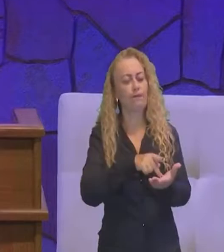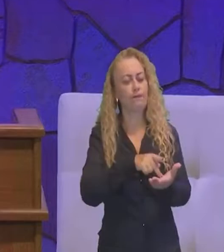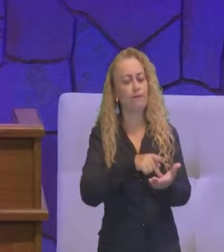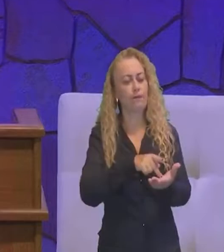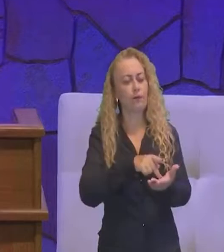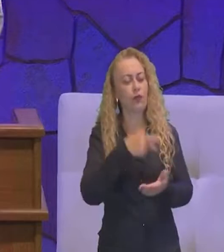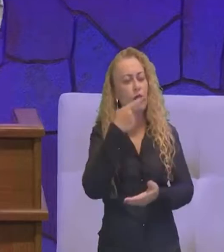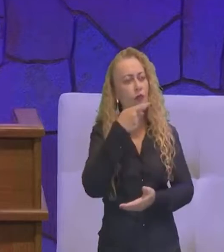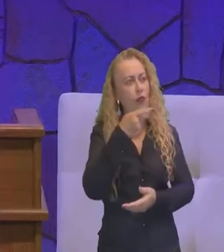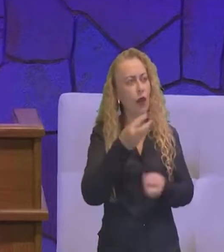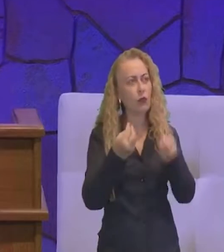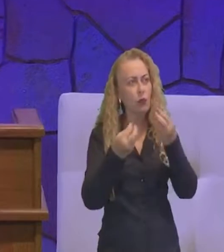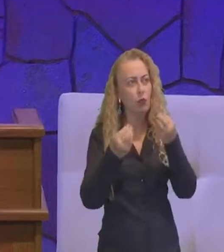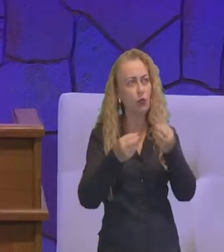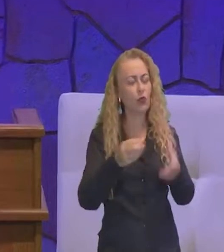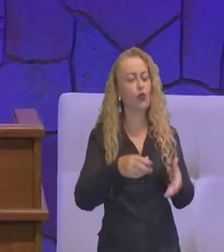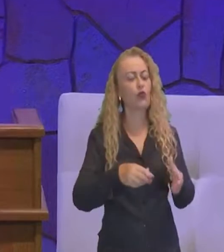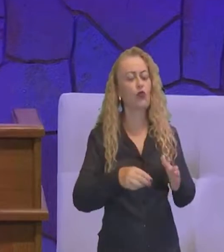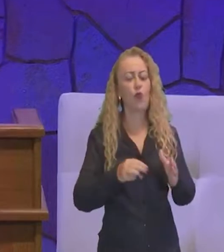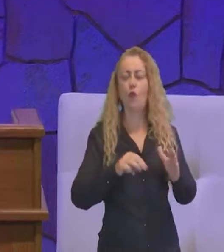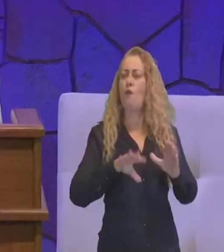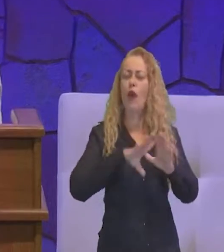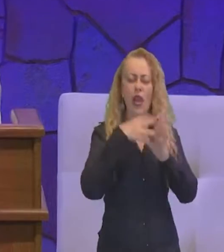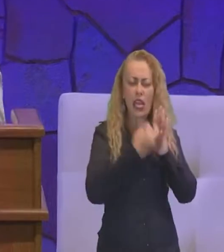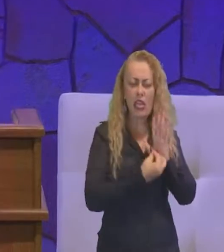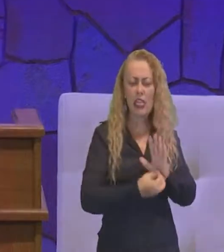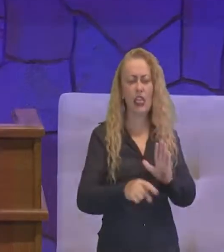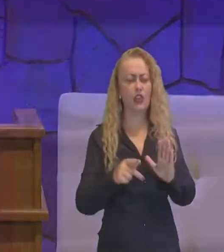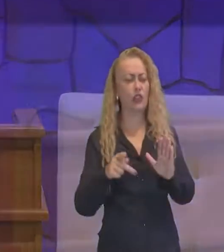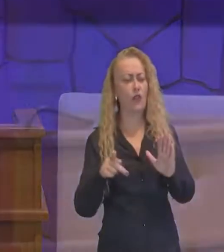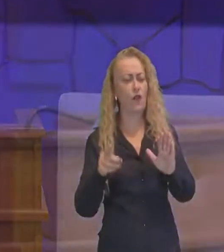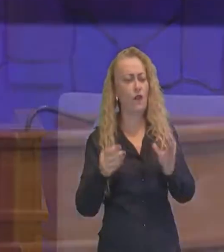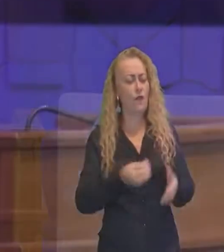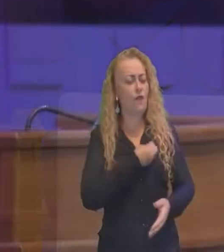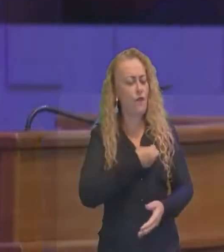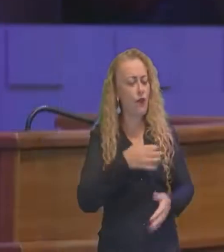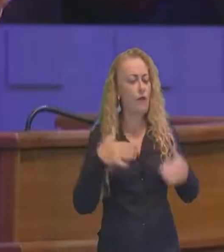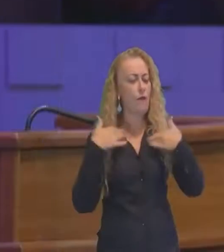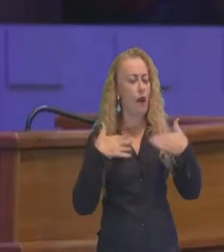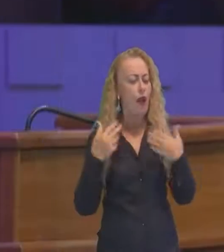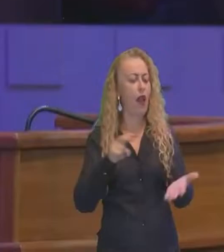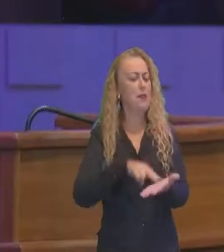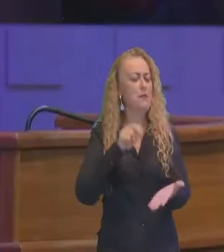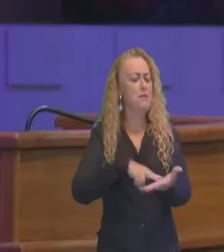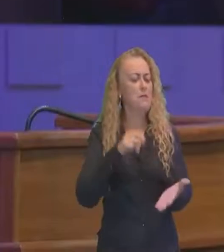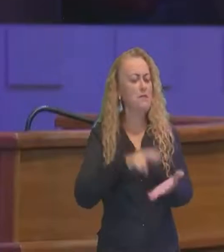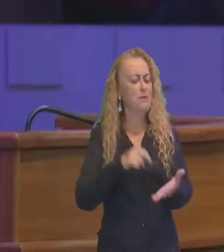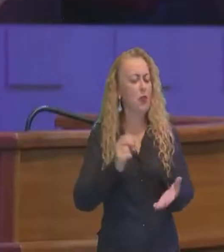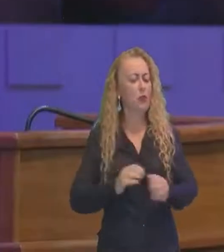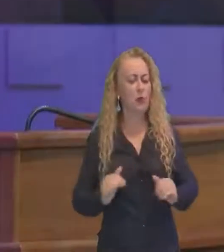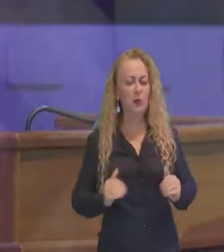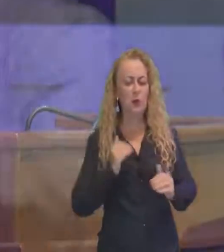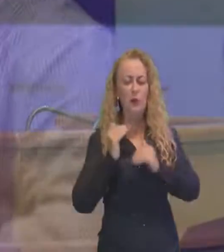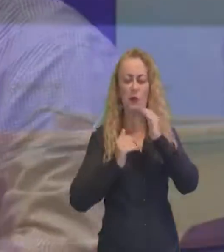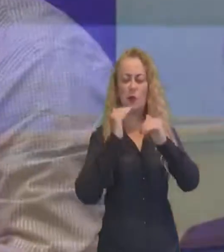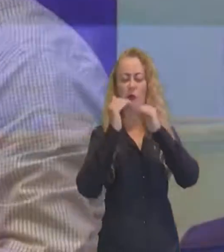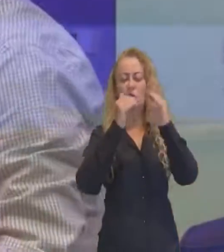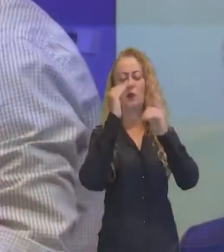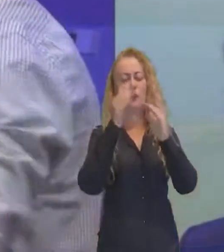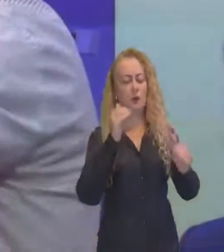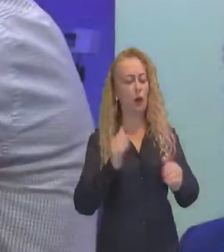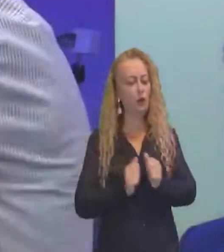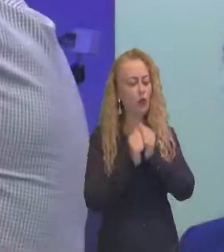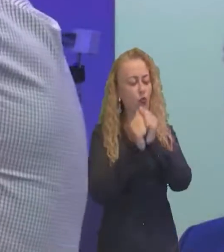Falamos tanto sobre isso, uma igreja viva, uma igreja pujante, uma igreja alegre, uma igreja triunfante, uma igreja que